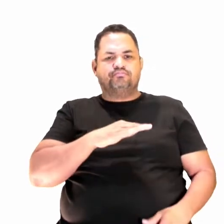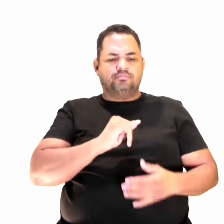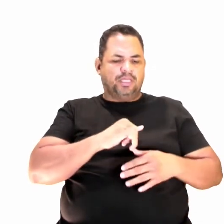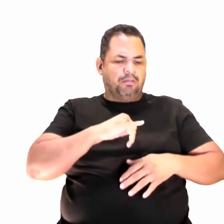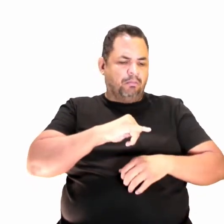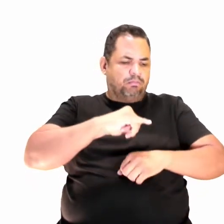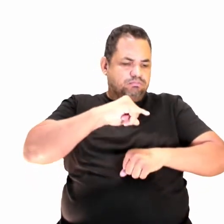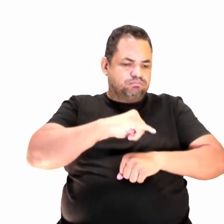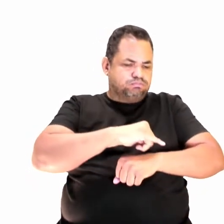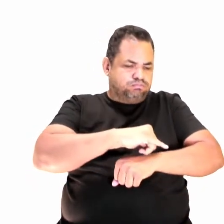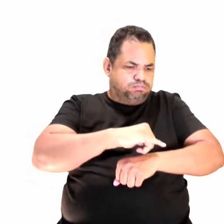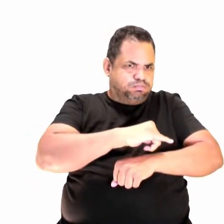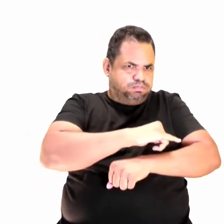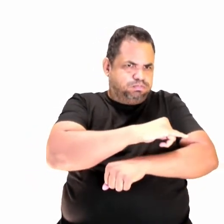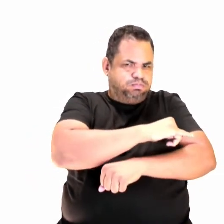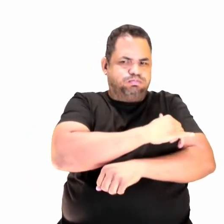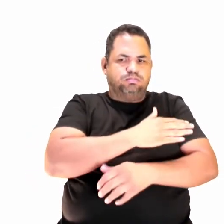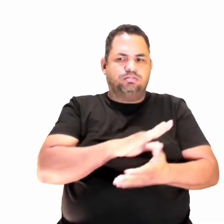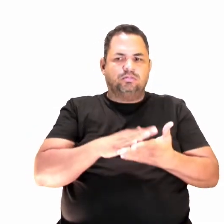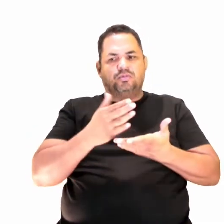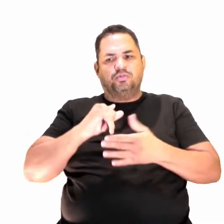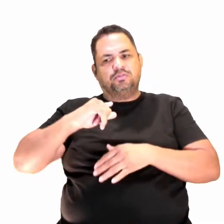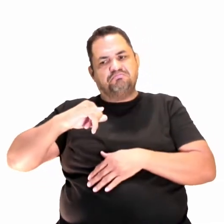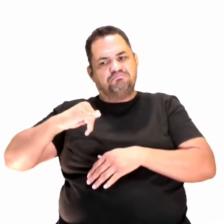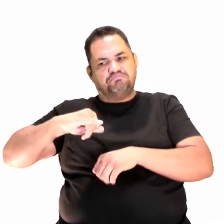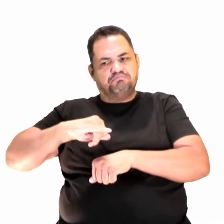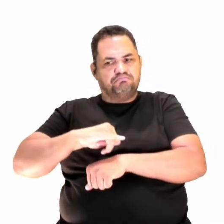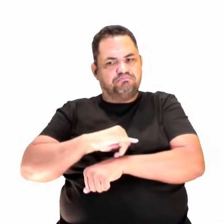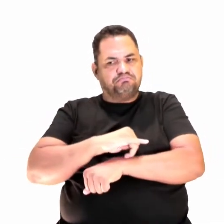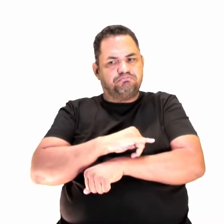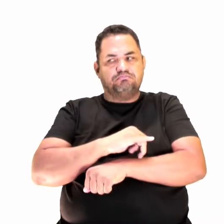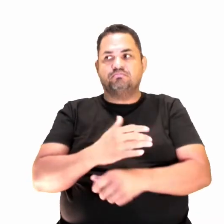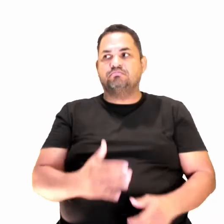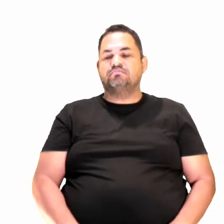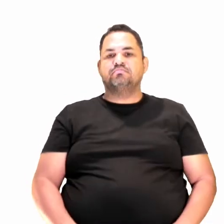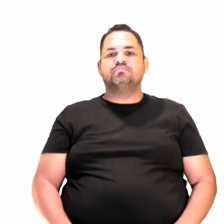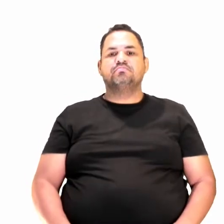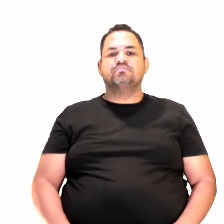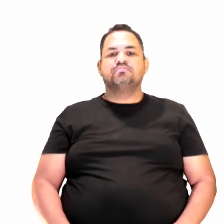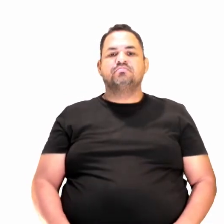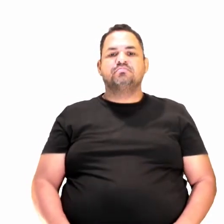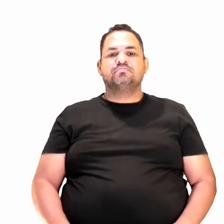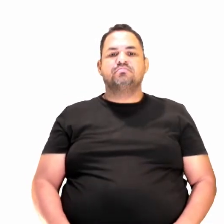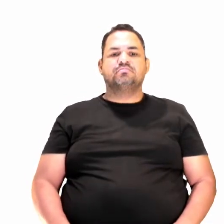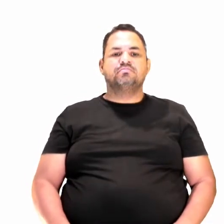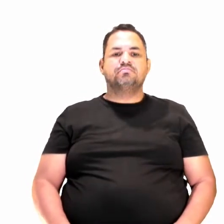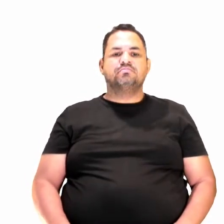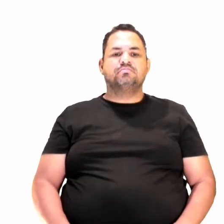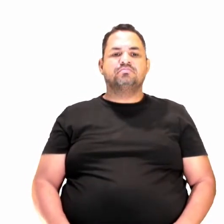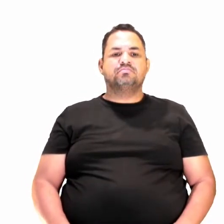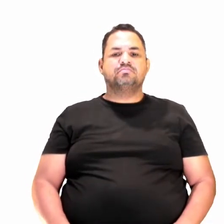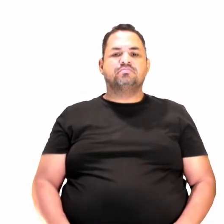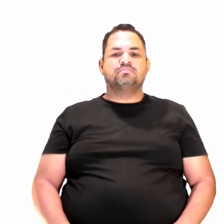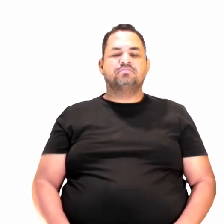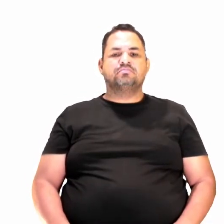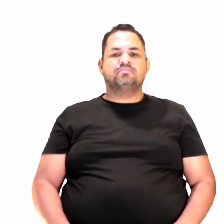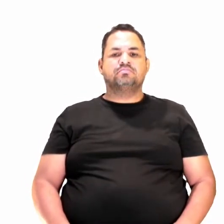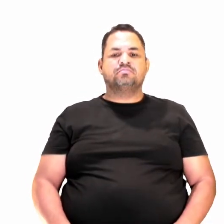altura, tipo físico, cabelo e olhos. Então, a gente tem aqui as três situações. Sobre a height,